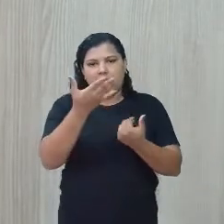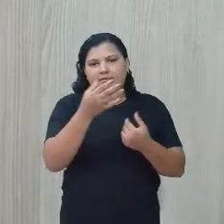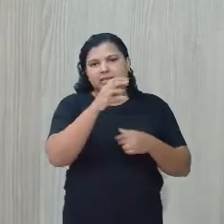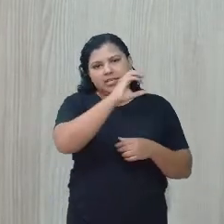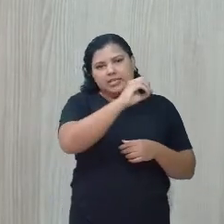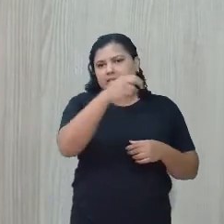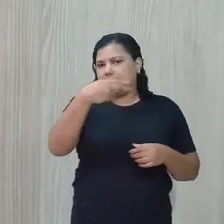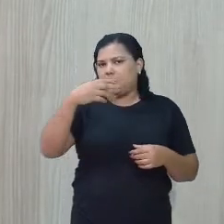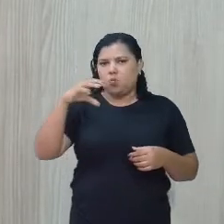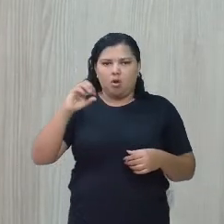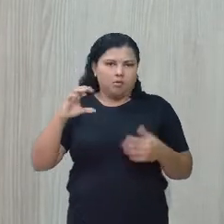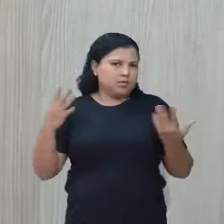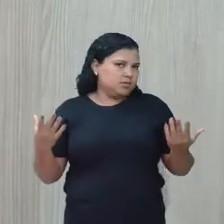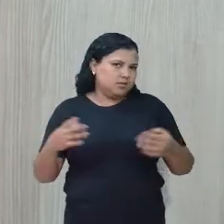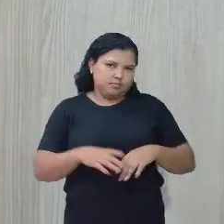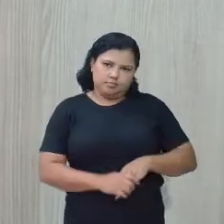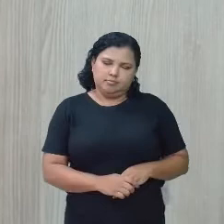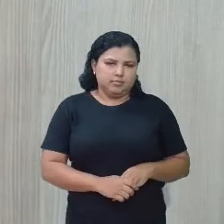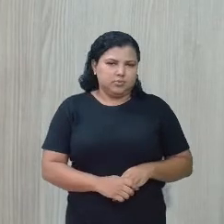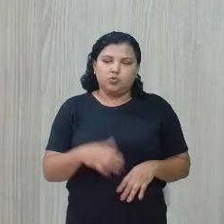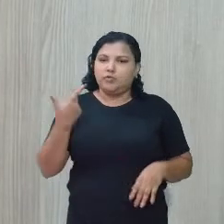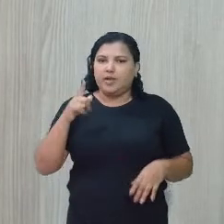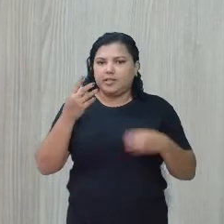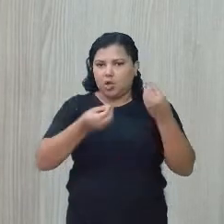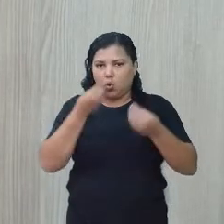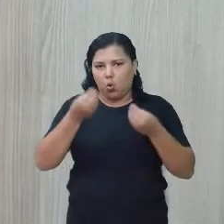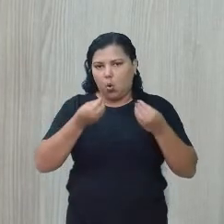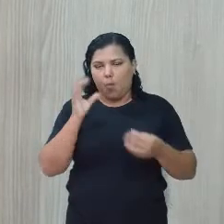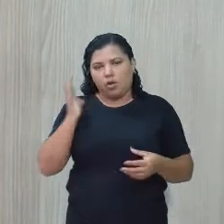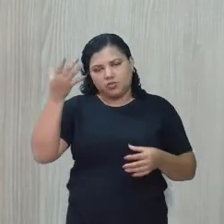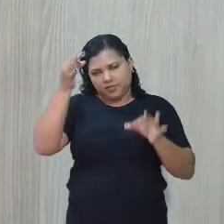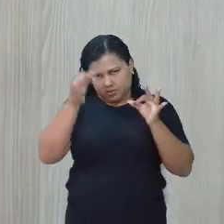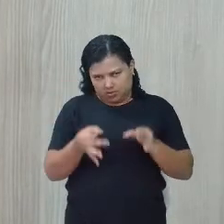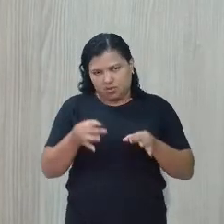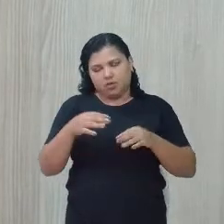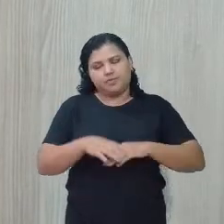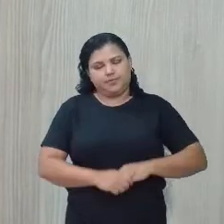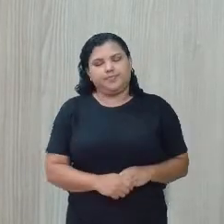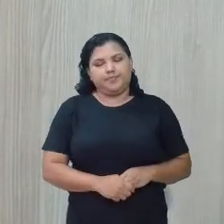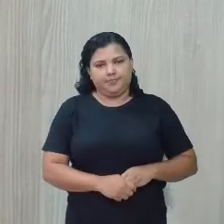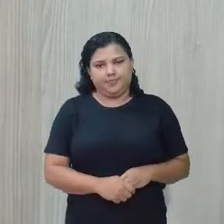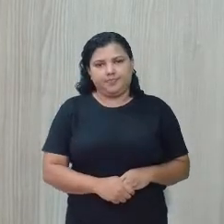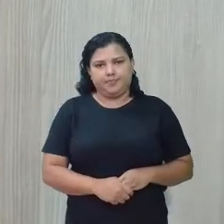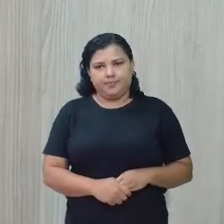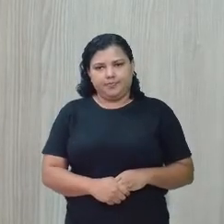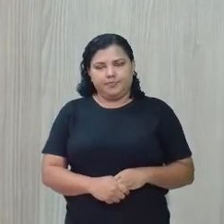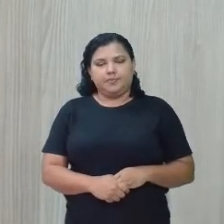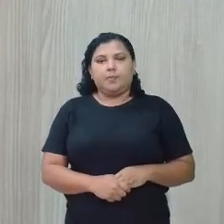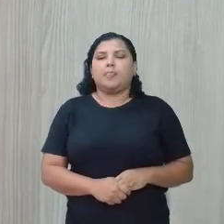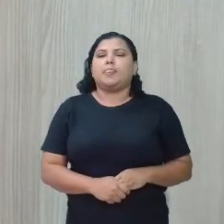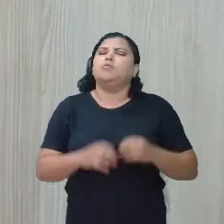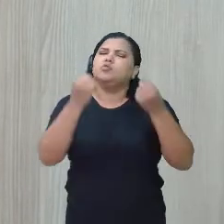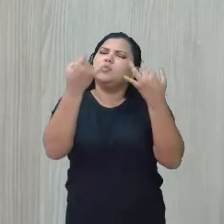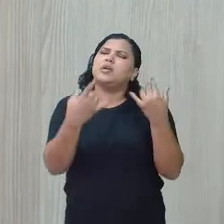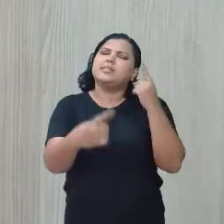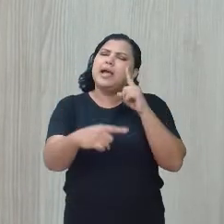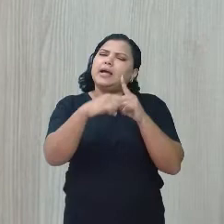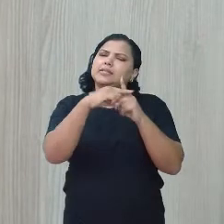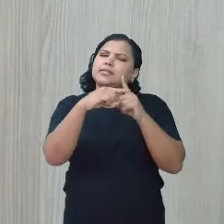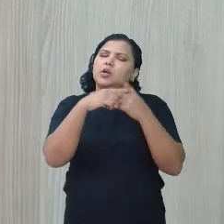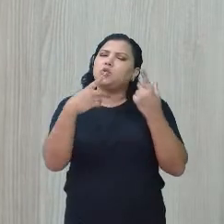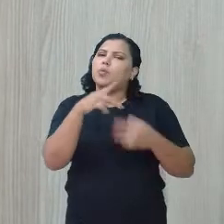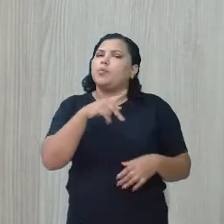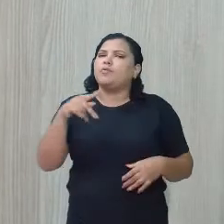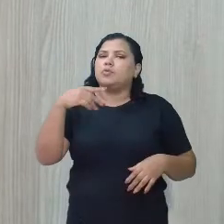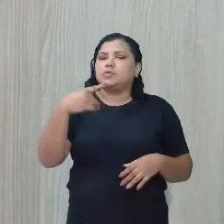zero, vai achar valores assim. Então, a gente não vai ter aí efetiva maneira de resolver, né? Falando a ideia da adição. O professor